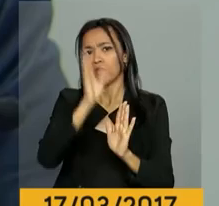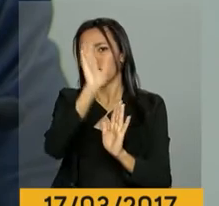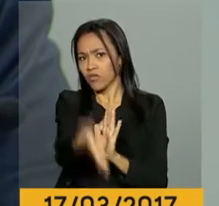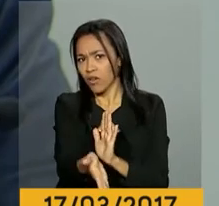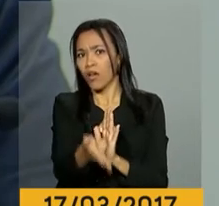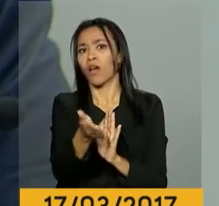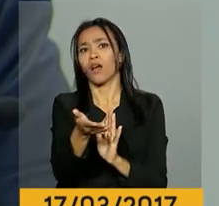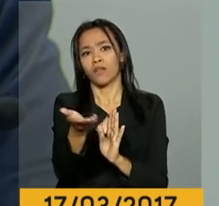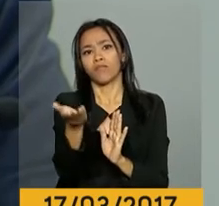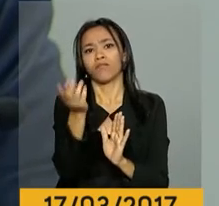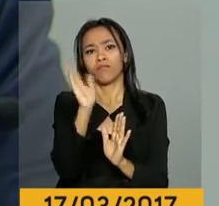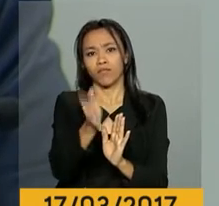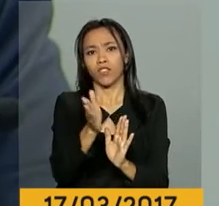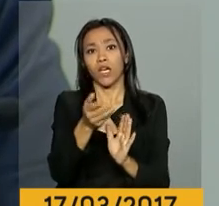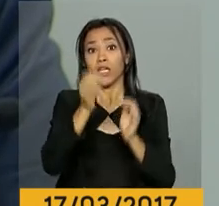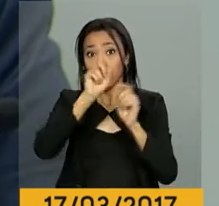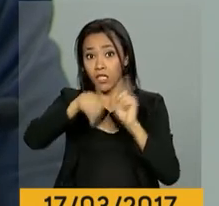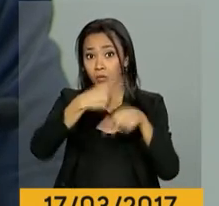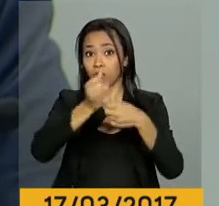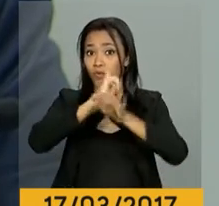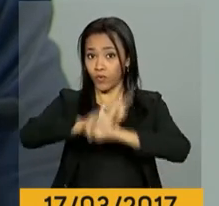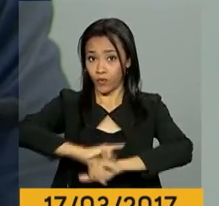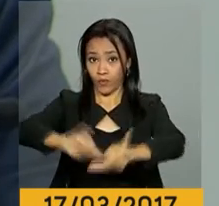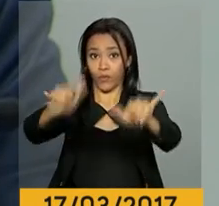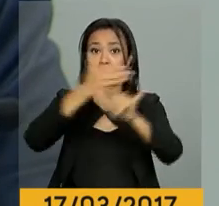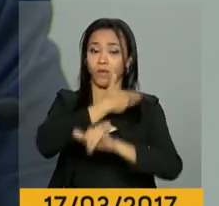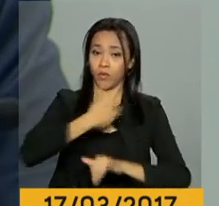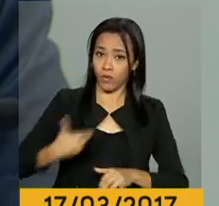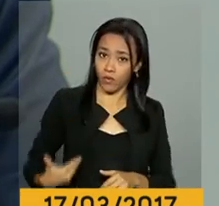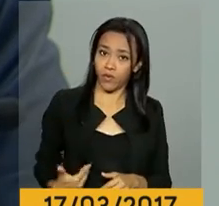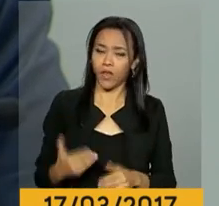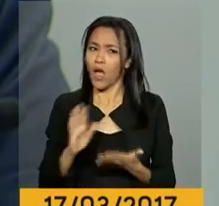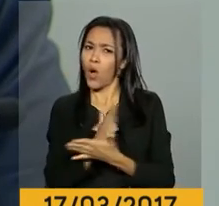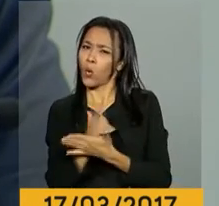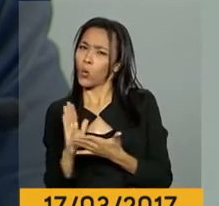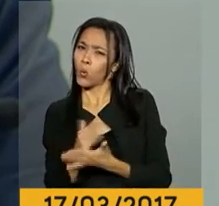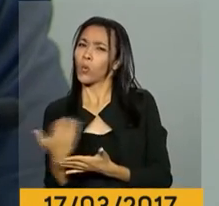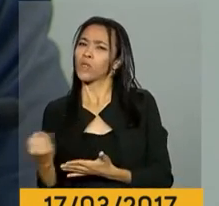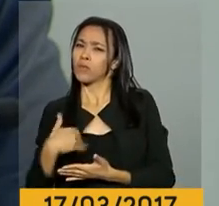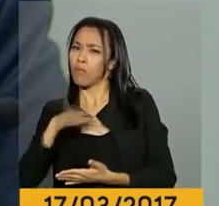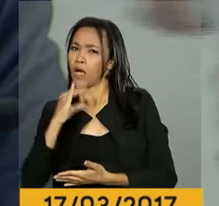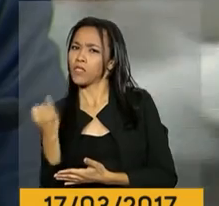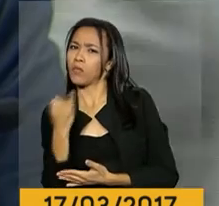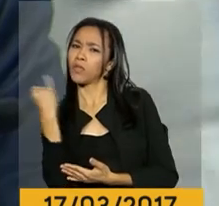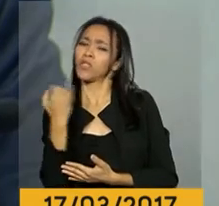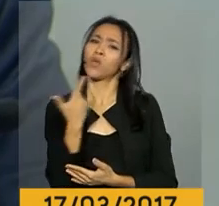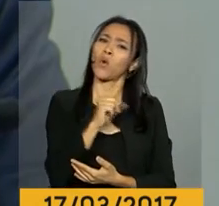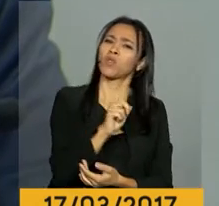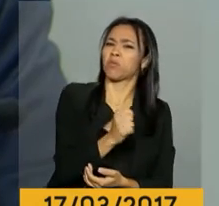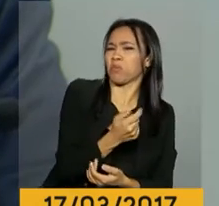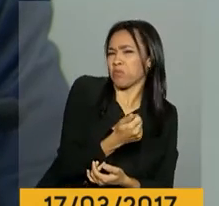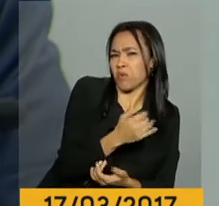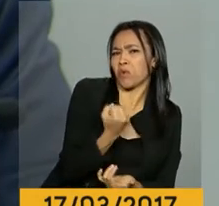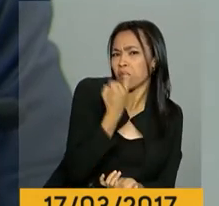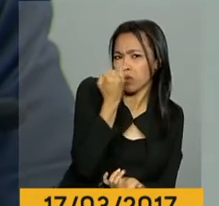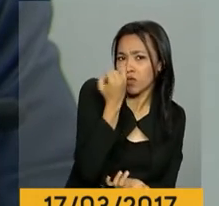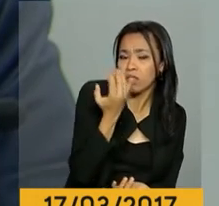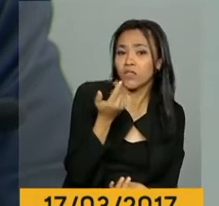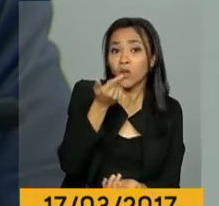altura catalogadas e divulgadas pelo governo. Algumas mais importantes, outras menos importantes e algumas